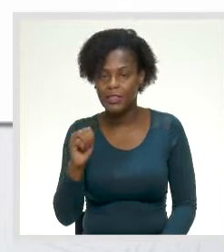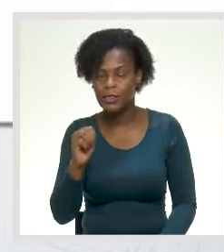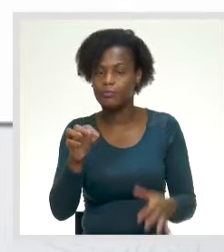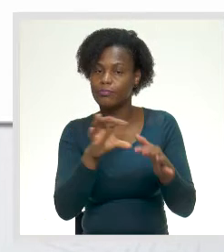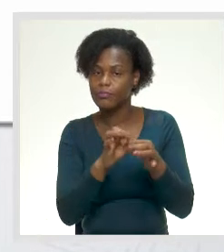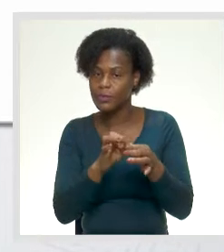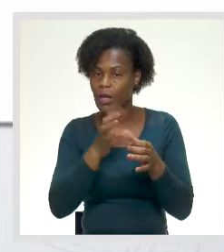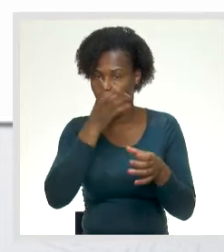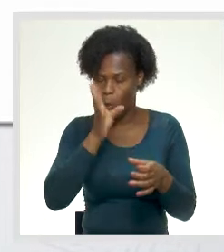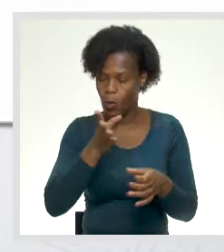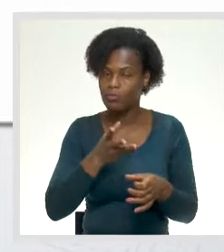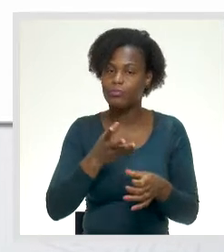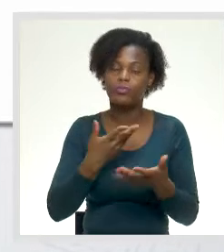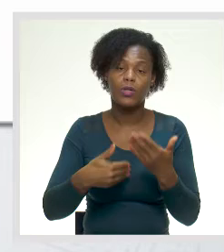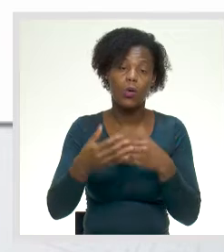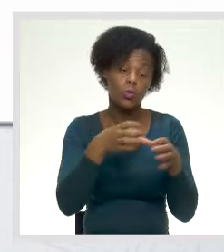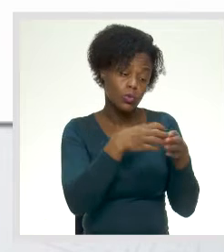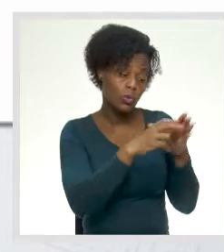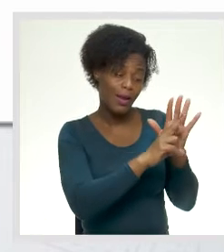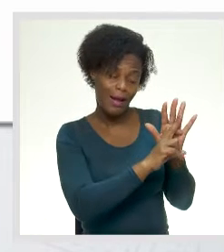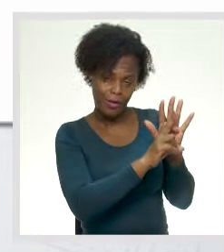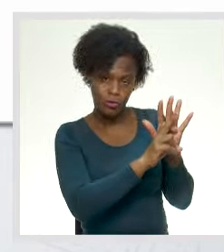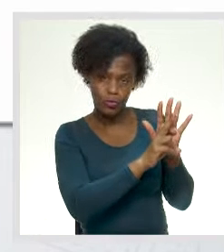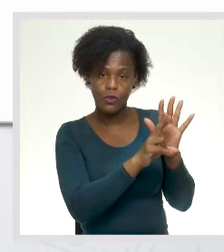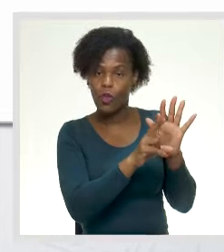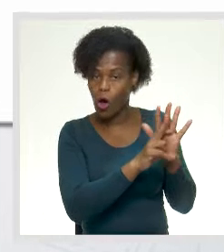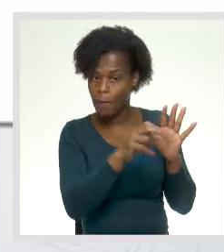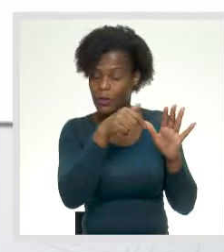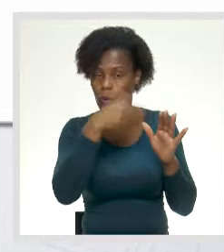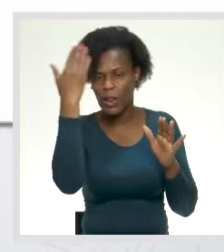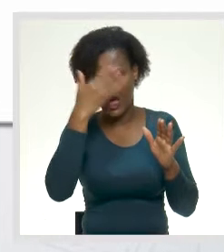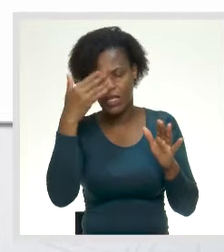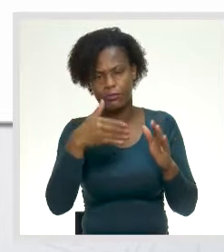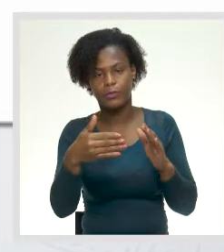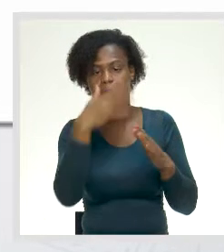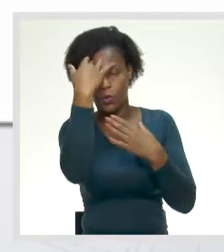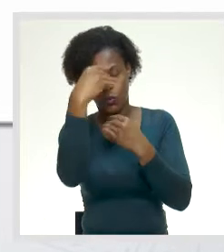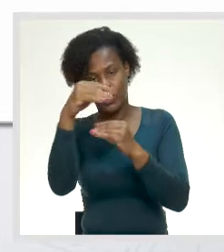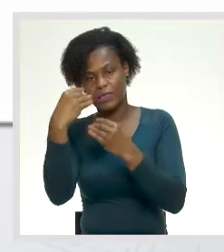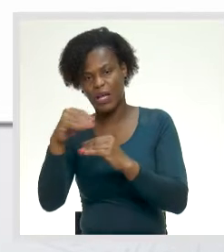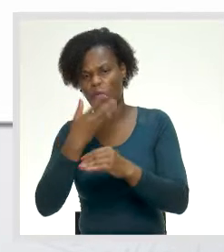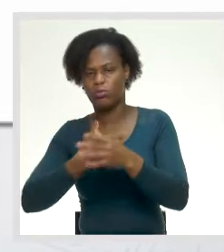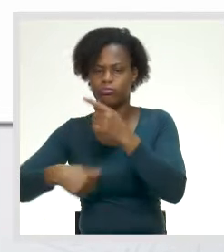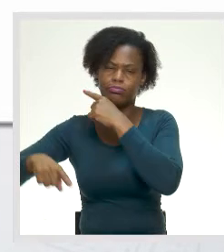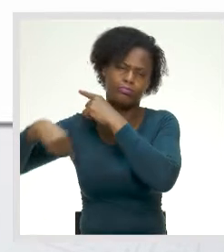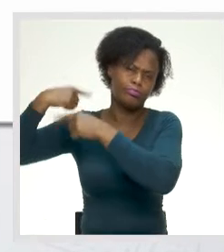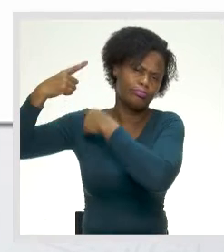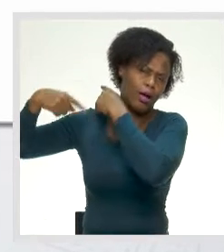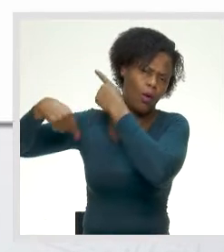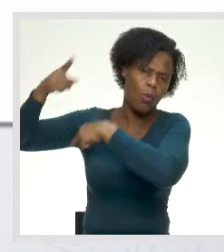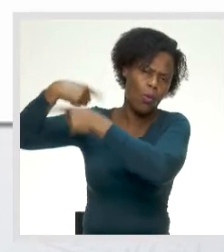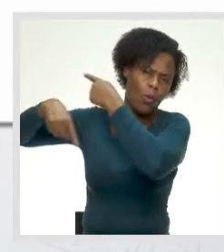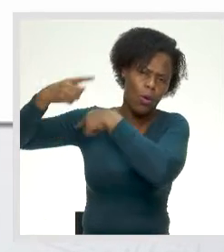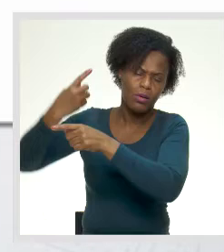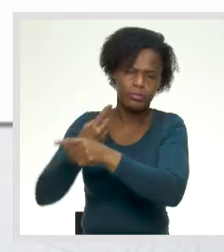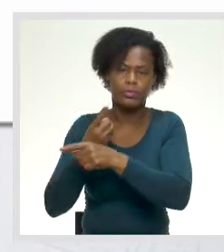costumes. É um conjunto de regras ou normas do cotidiano, da educação, da tradição e da cultura